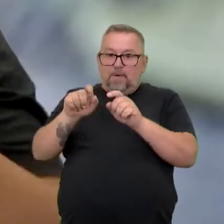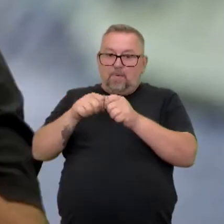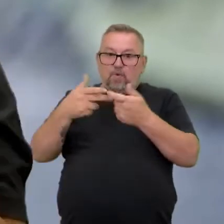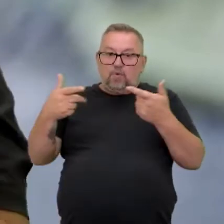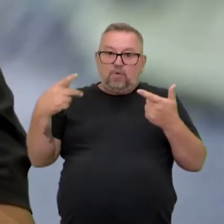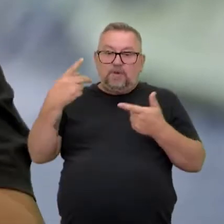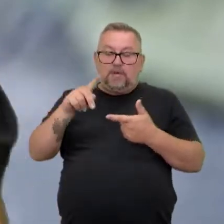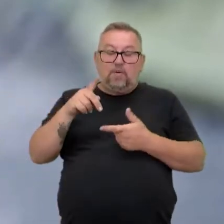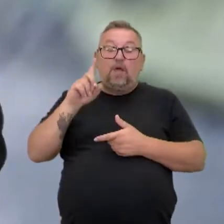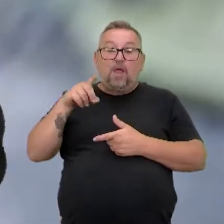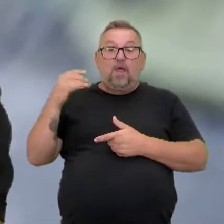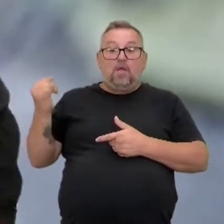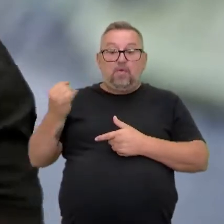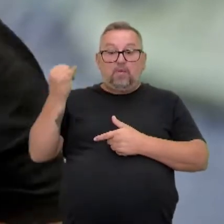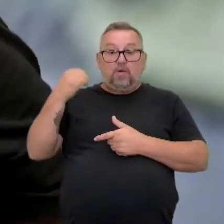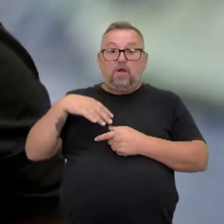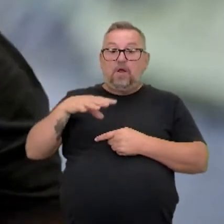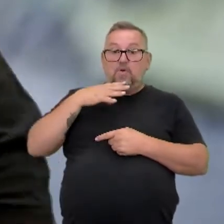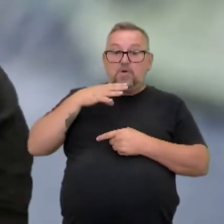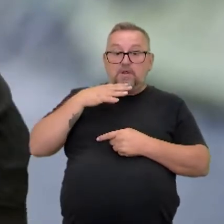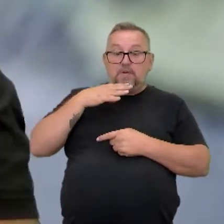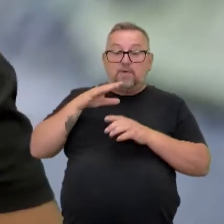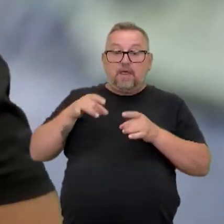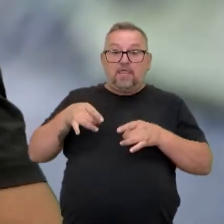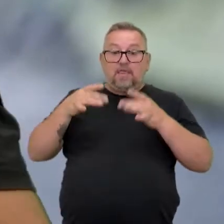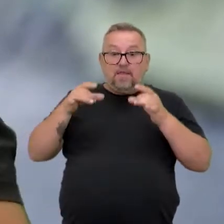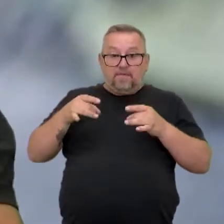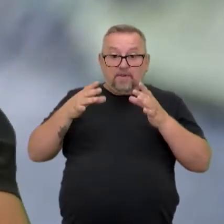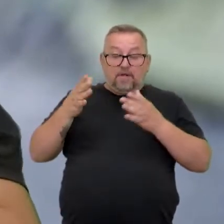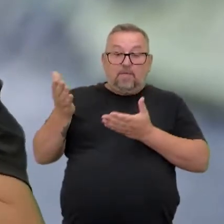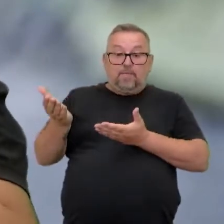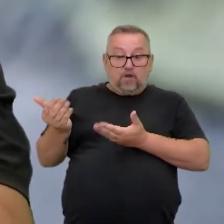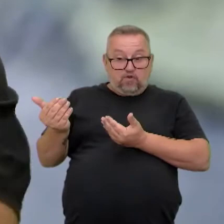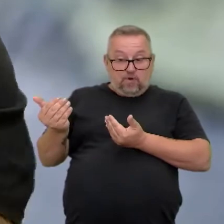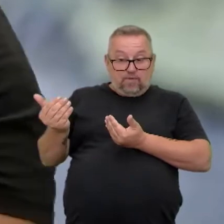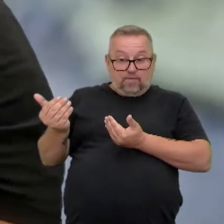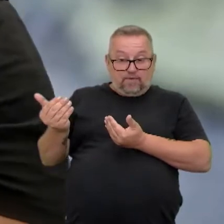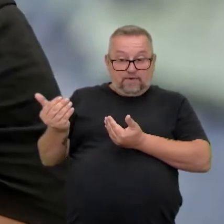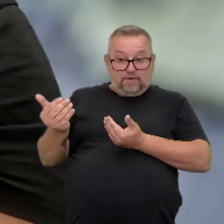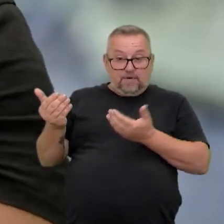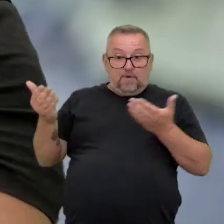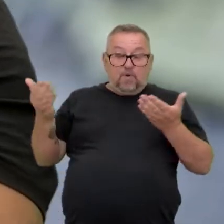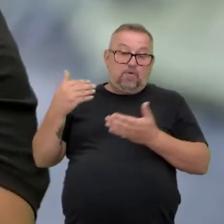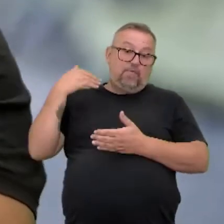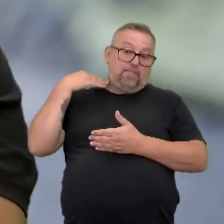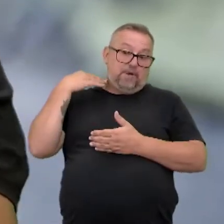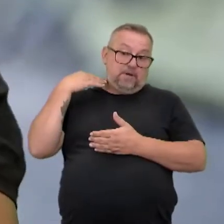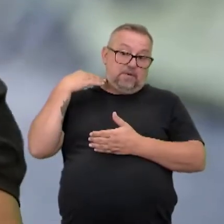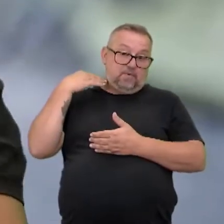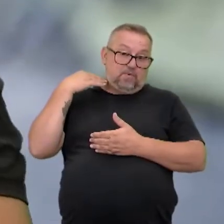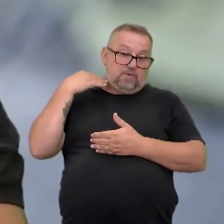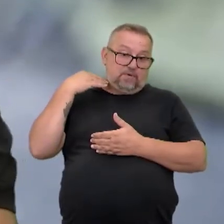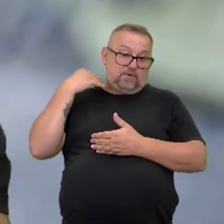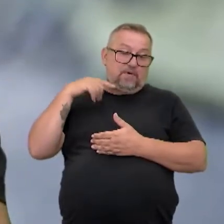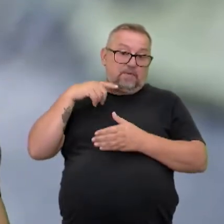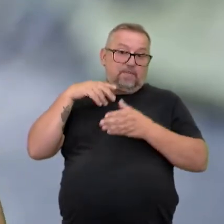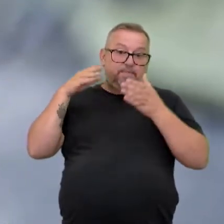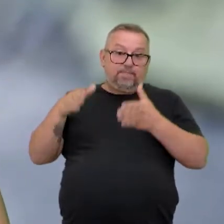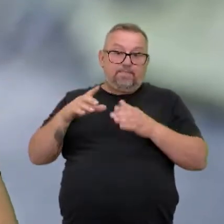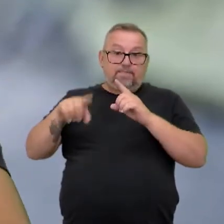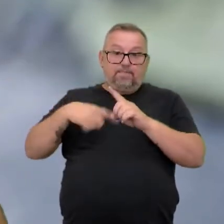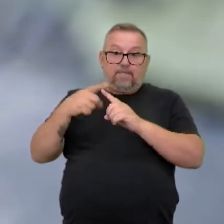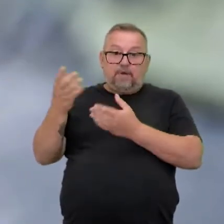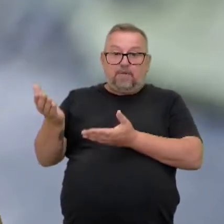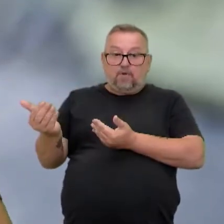você entender o nicho para quem você está vendendo. Se você está vendendo para jovens, hoje bancos que são voltados para o pessoal mais